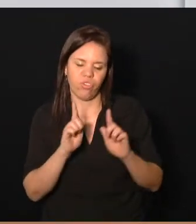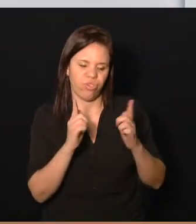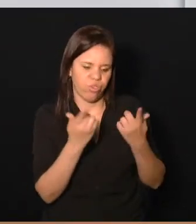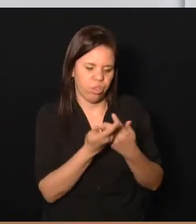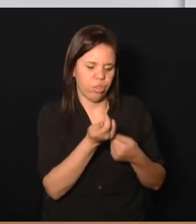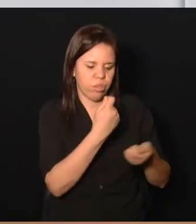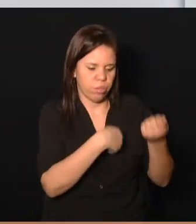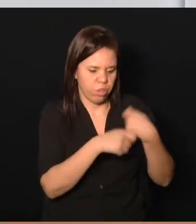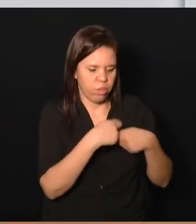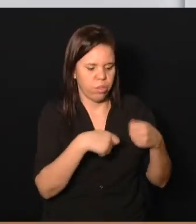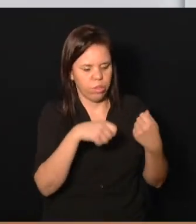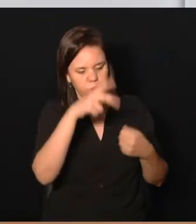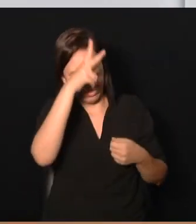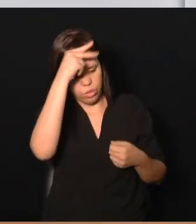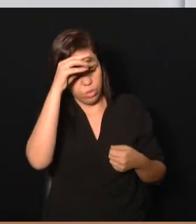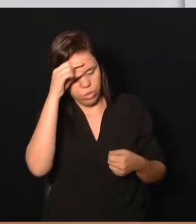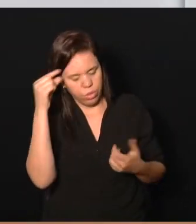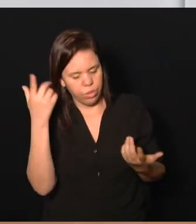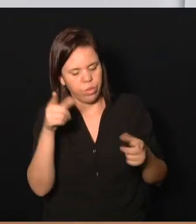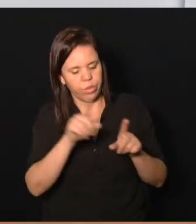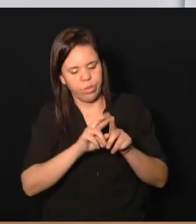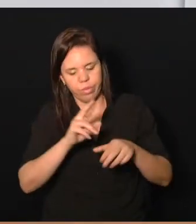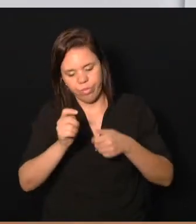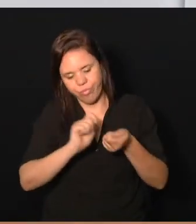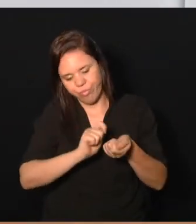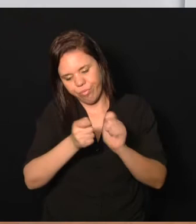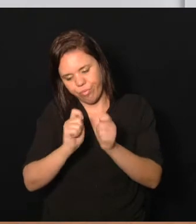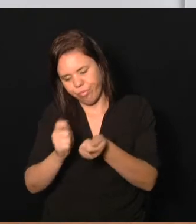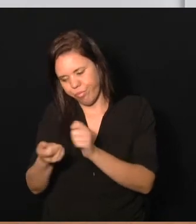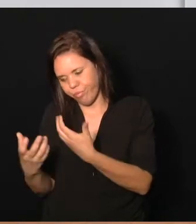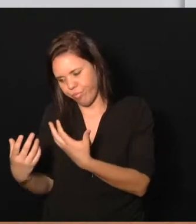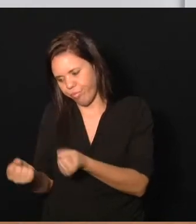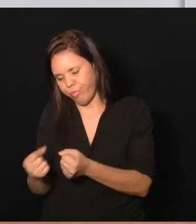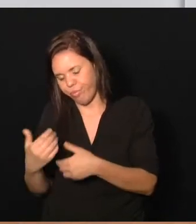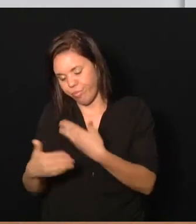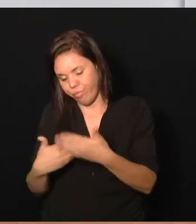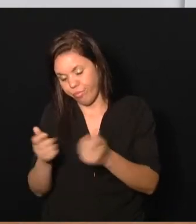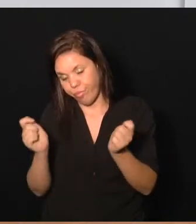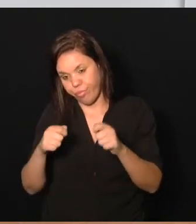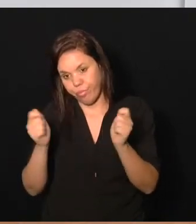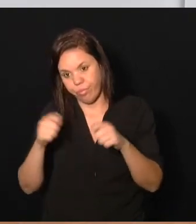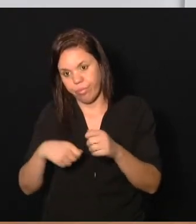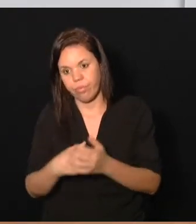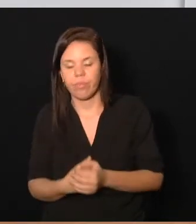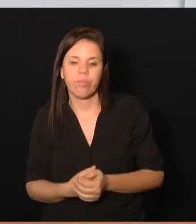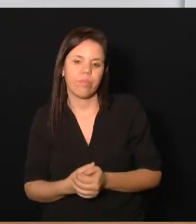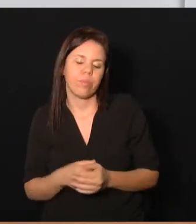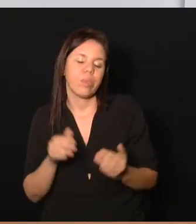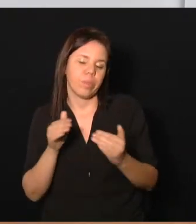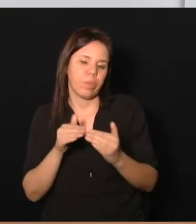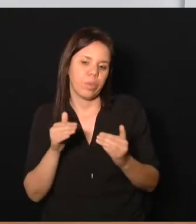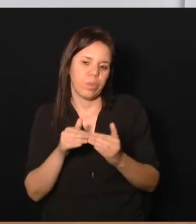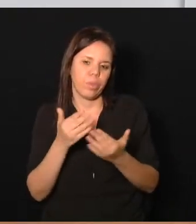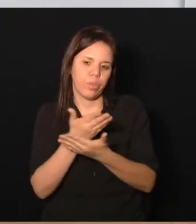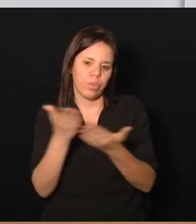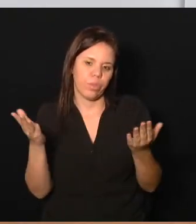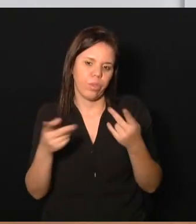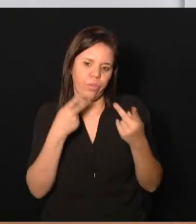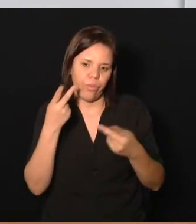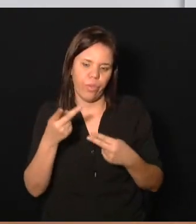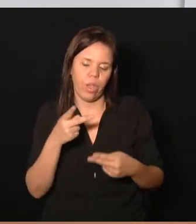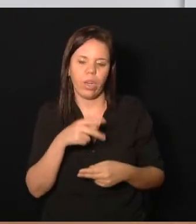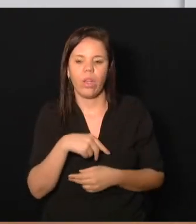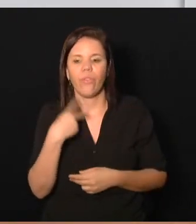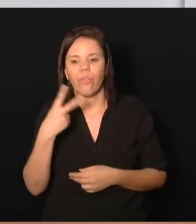sai, e a gente tem que se adaptar com o possível. E concordo também com o vereador